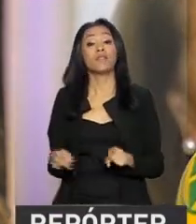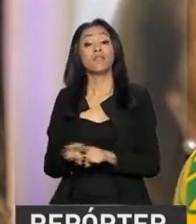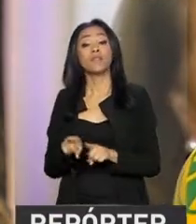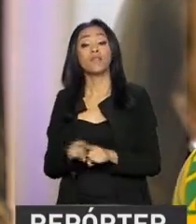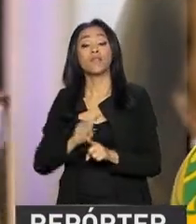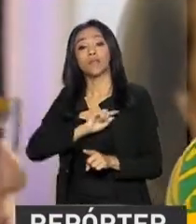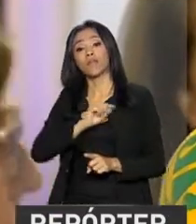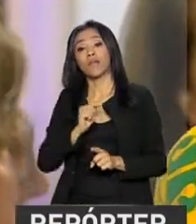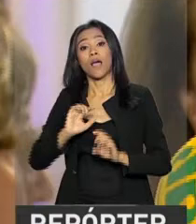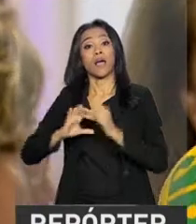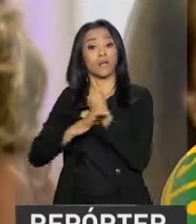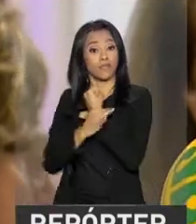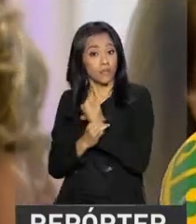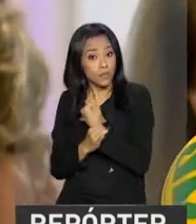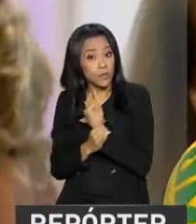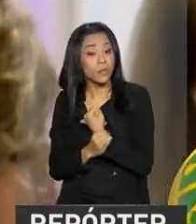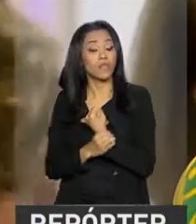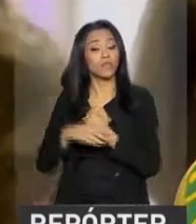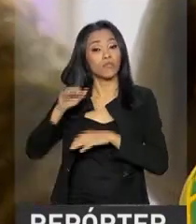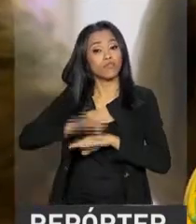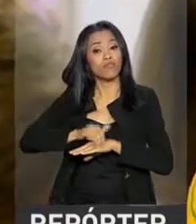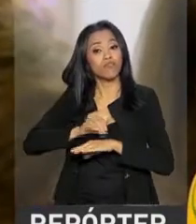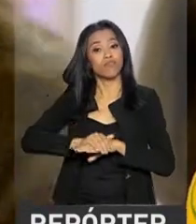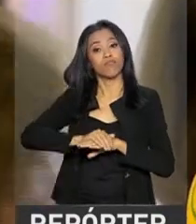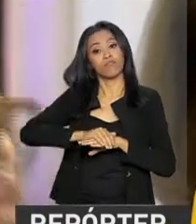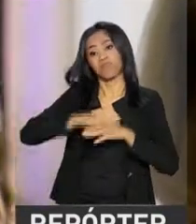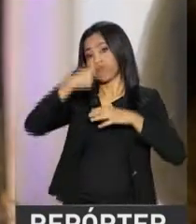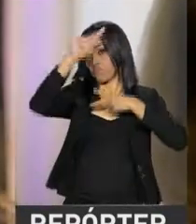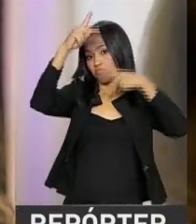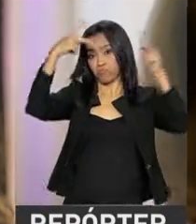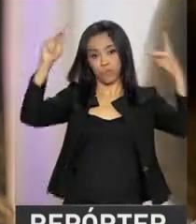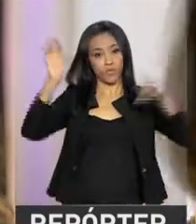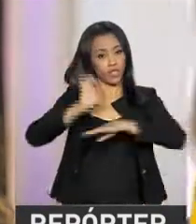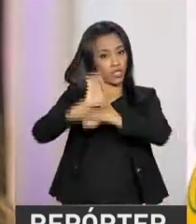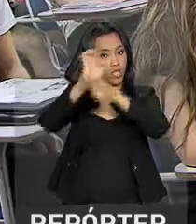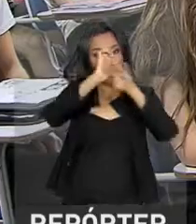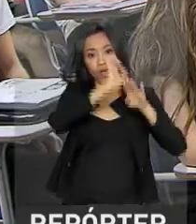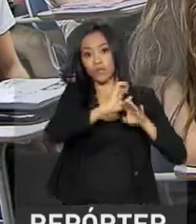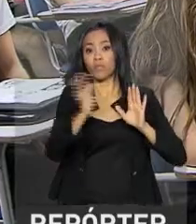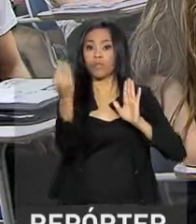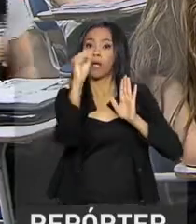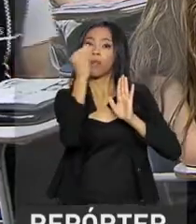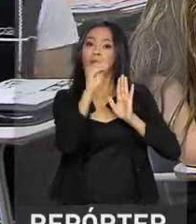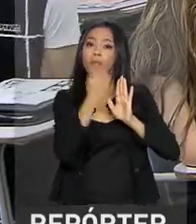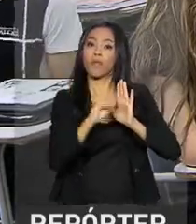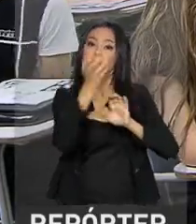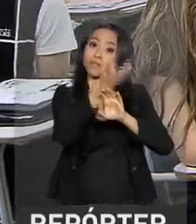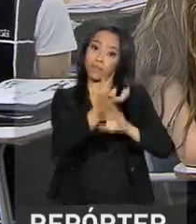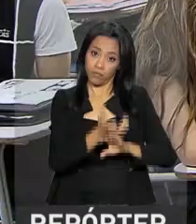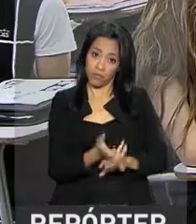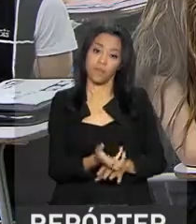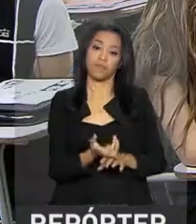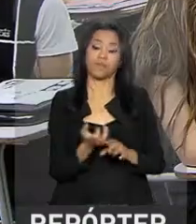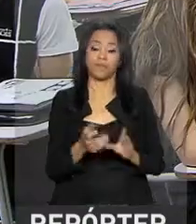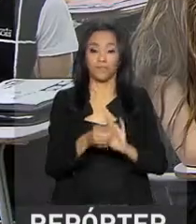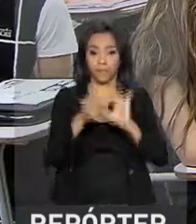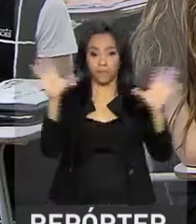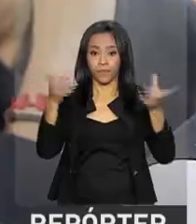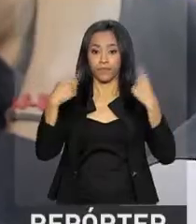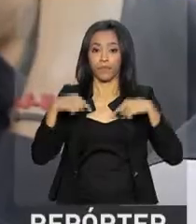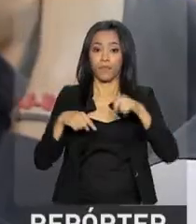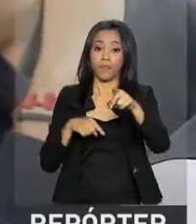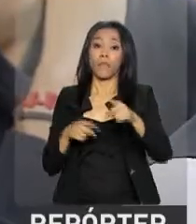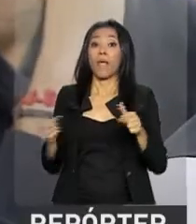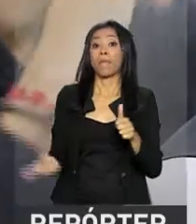garantindo o mínimo de autonomia por parte dos estados e dos próprios estudantes a primeira versão da base nacional comum curricular